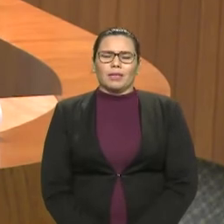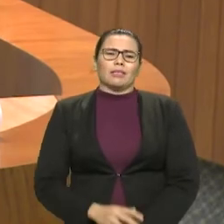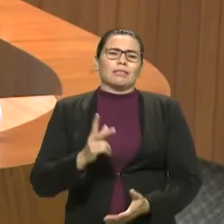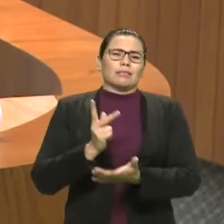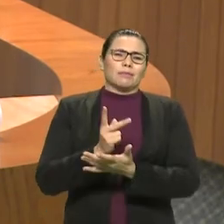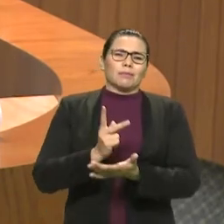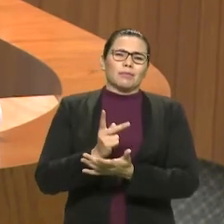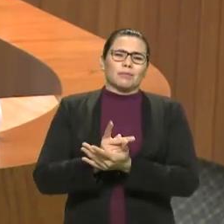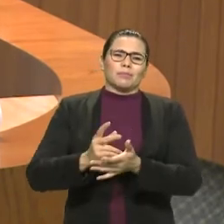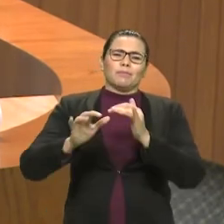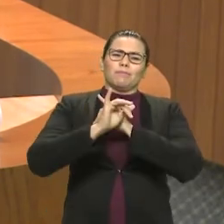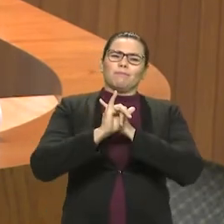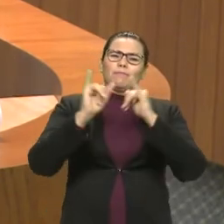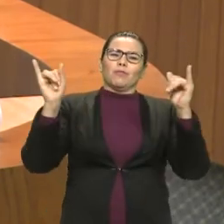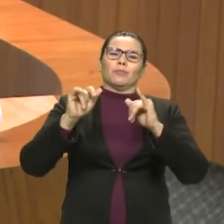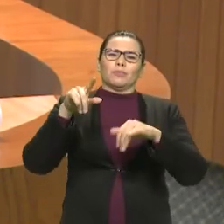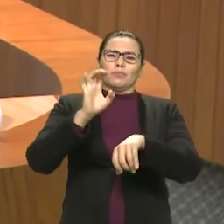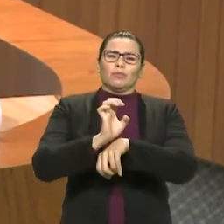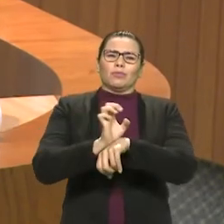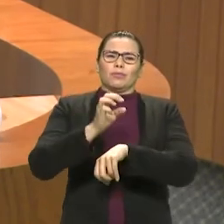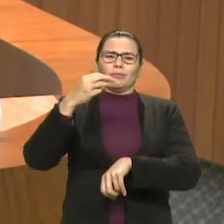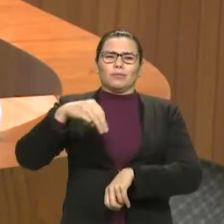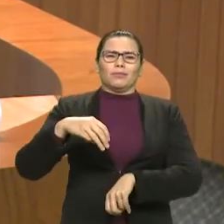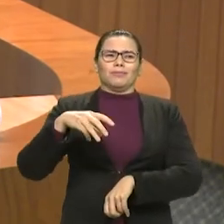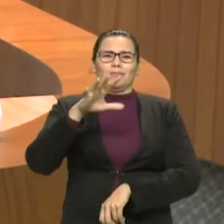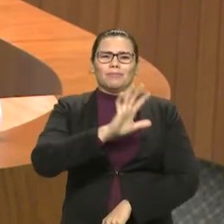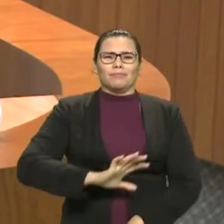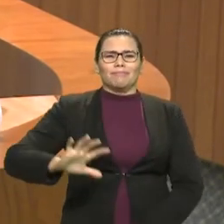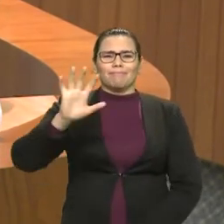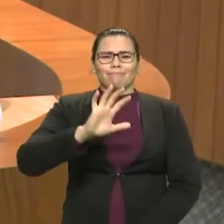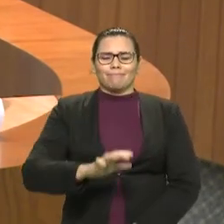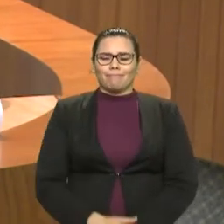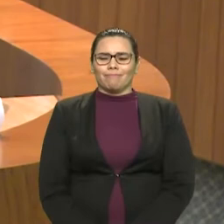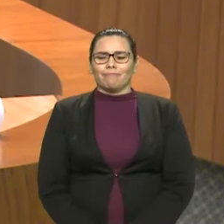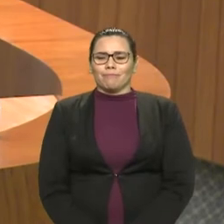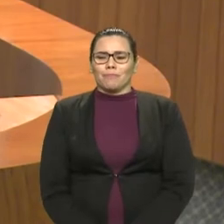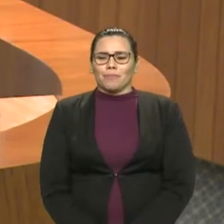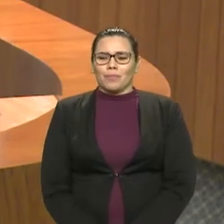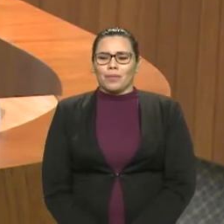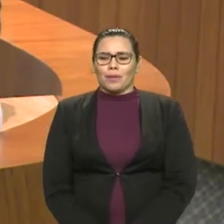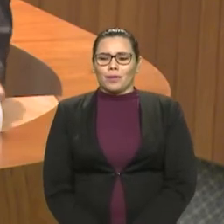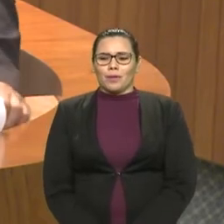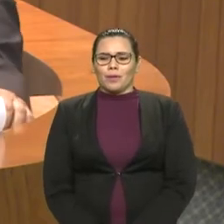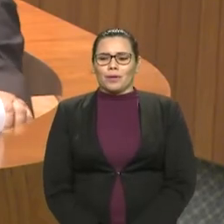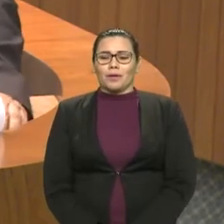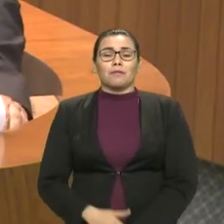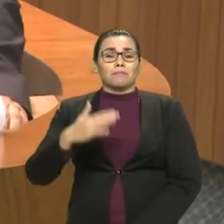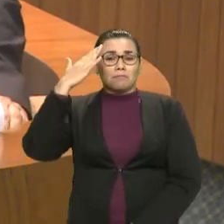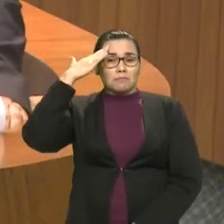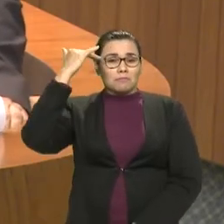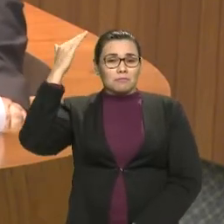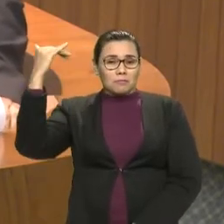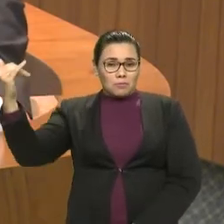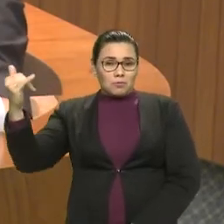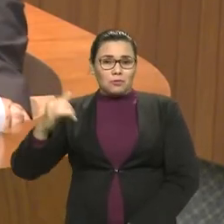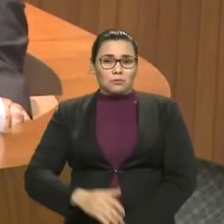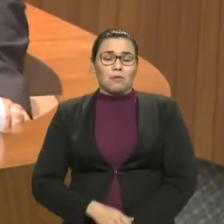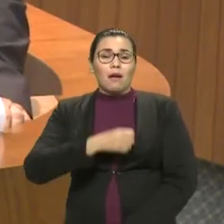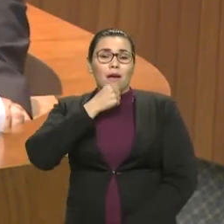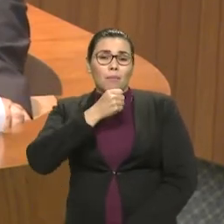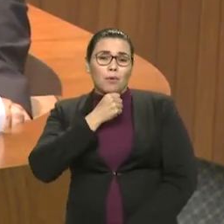mazelas que as cidades enfrenta né Eu quero mandar aqui um abraço para o grande galo lá que é o defensor